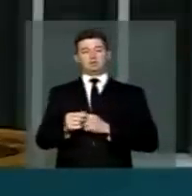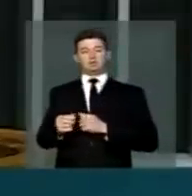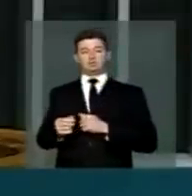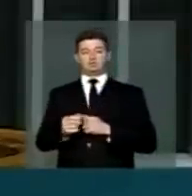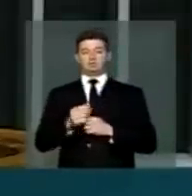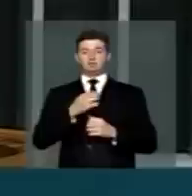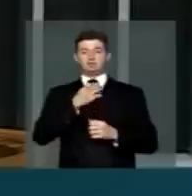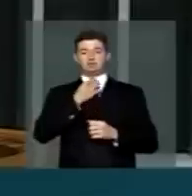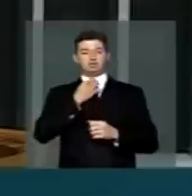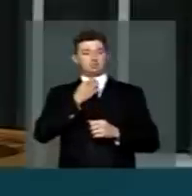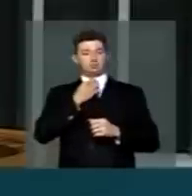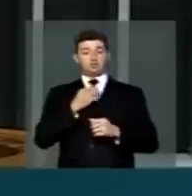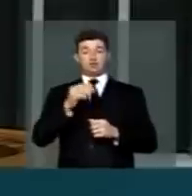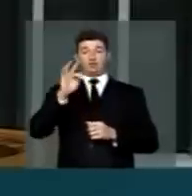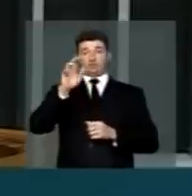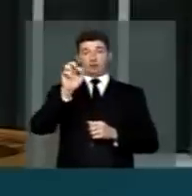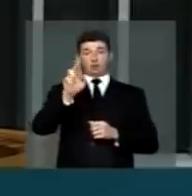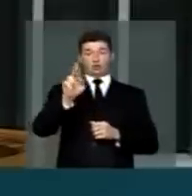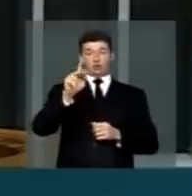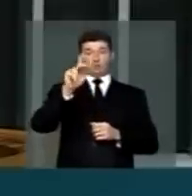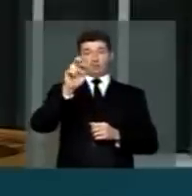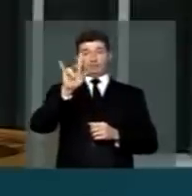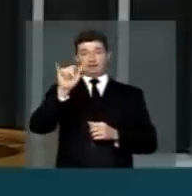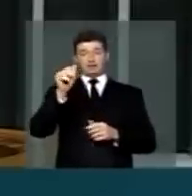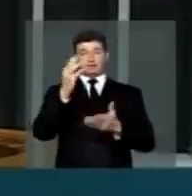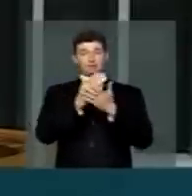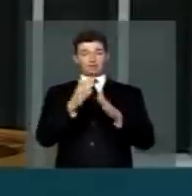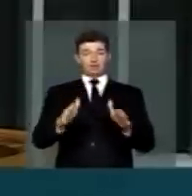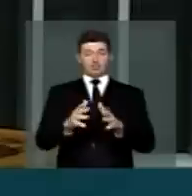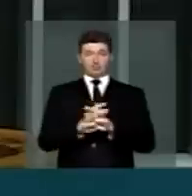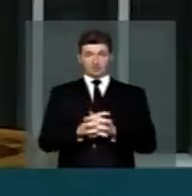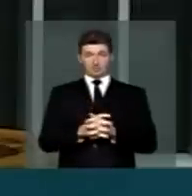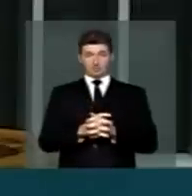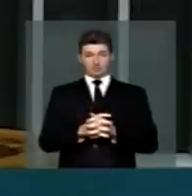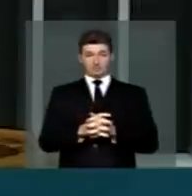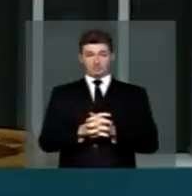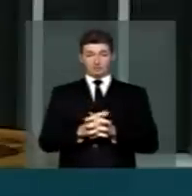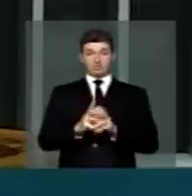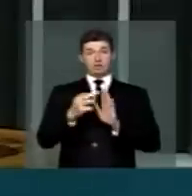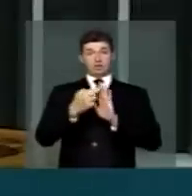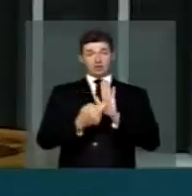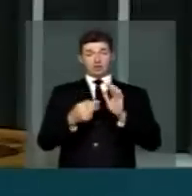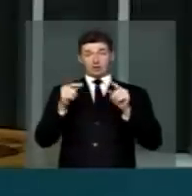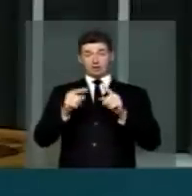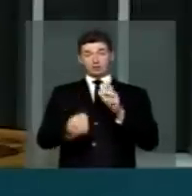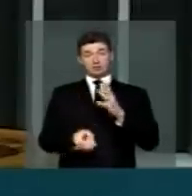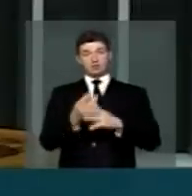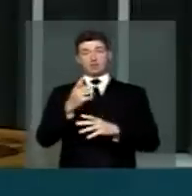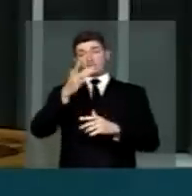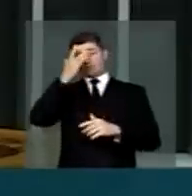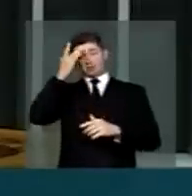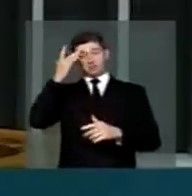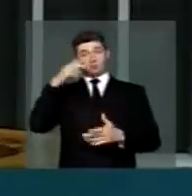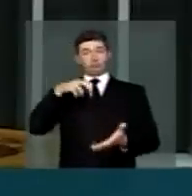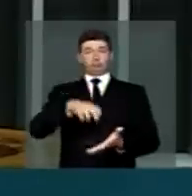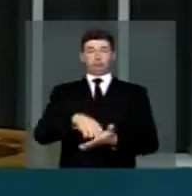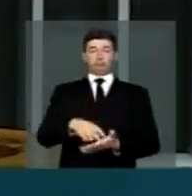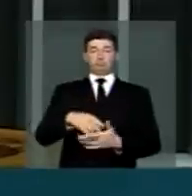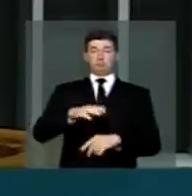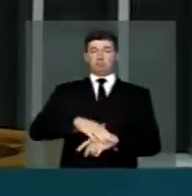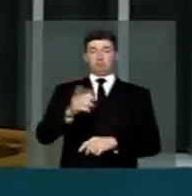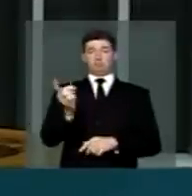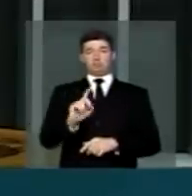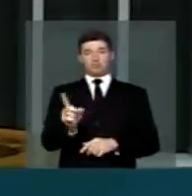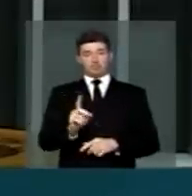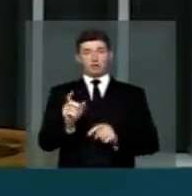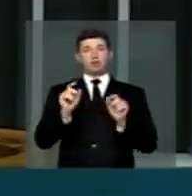este fator previdenciário seja extinto, que haja esta regra e que as pessoas não sejam mais penalizadas pelo